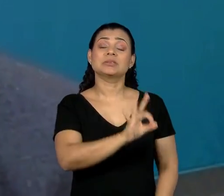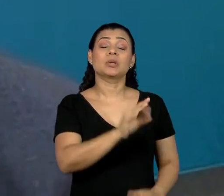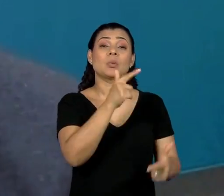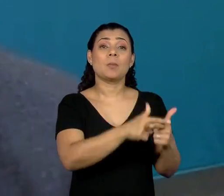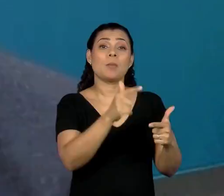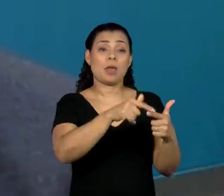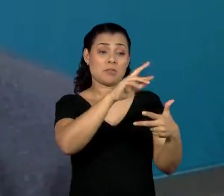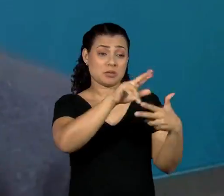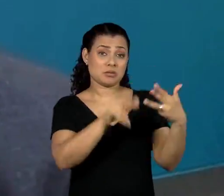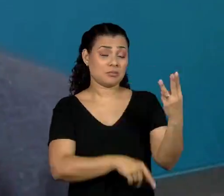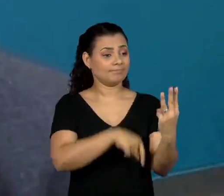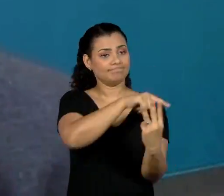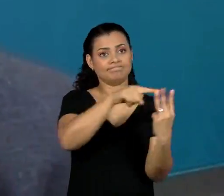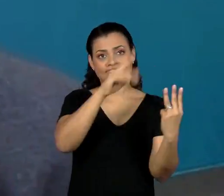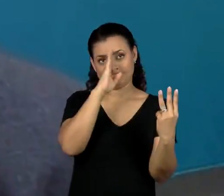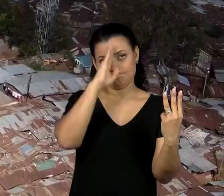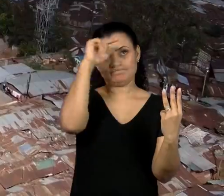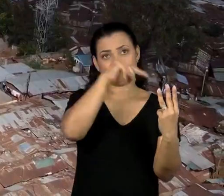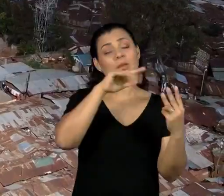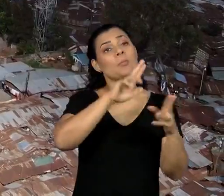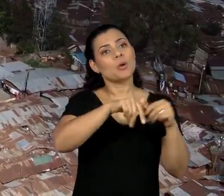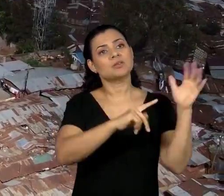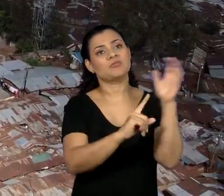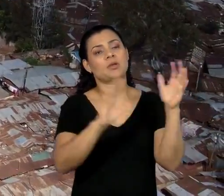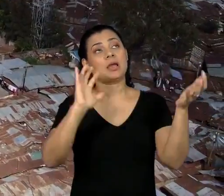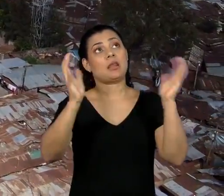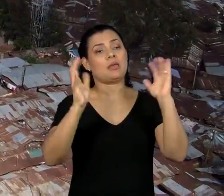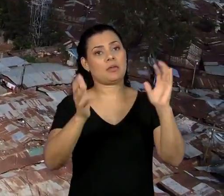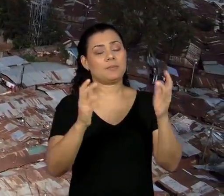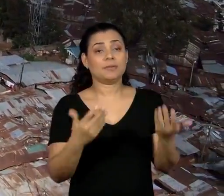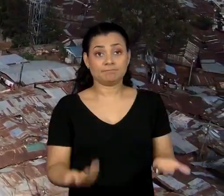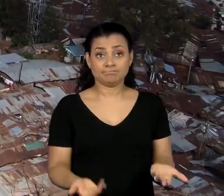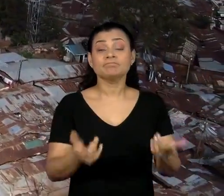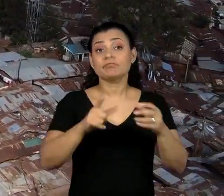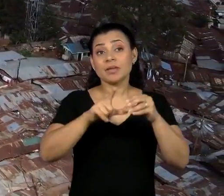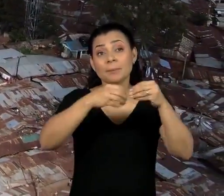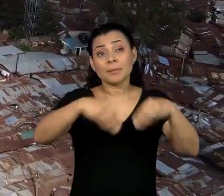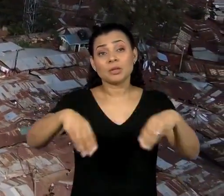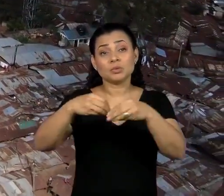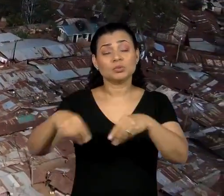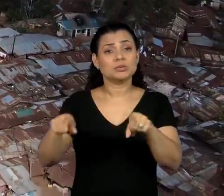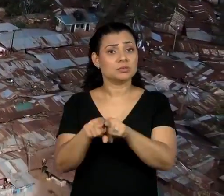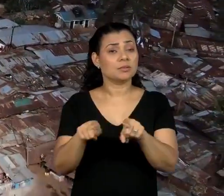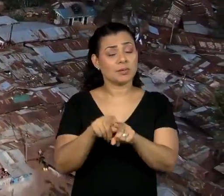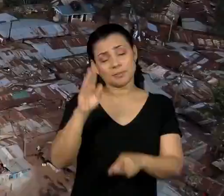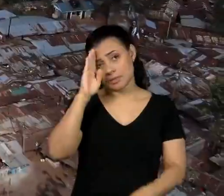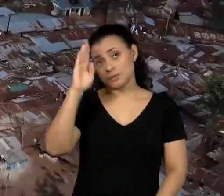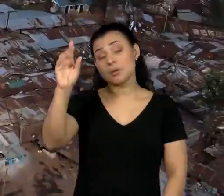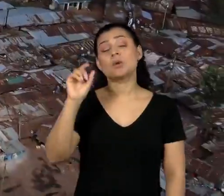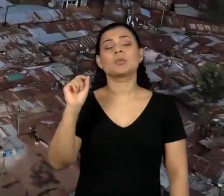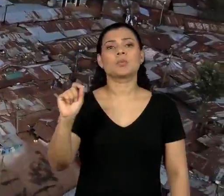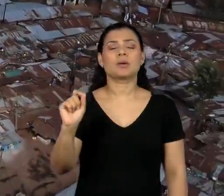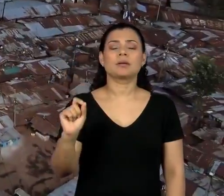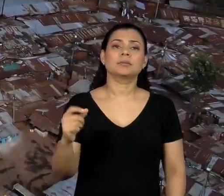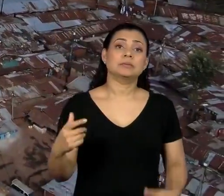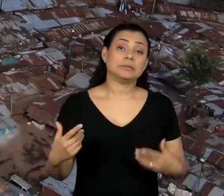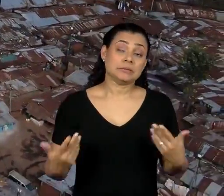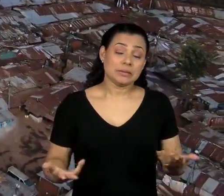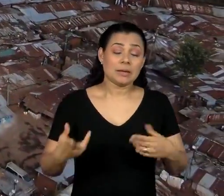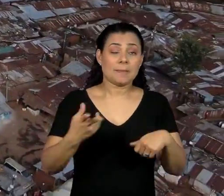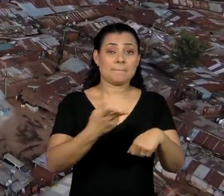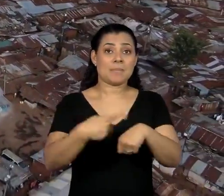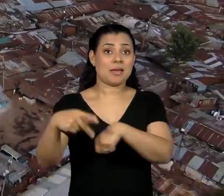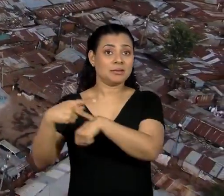nós temos relacionados à crise do clima. Nós temos o item de perdas e danos, é o fundo que ampara aqueles países